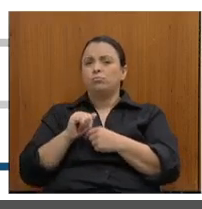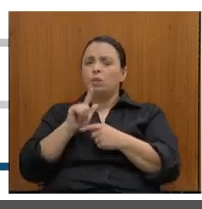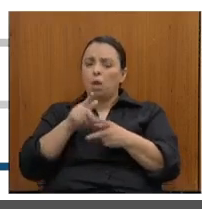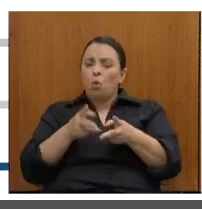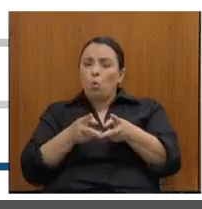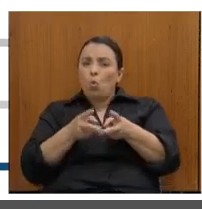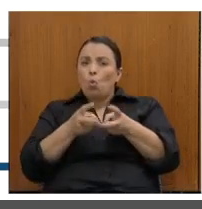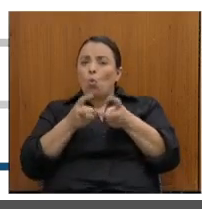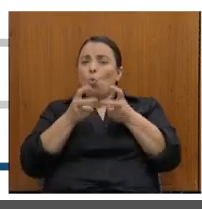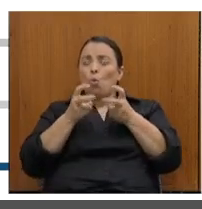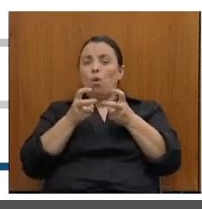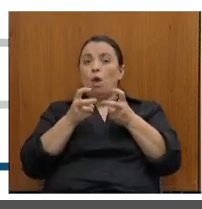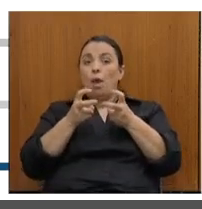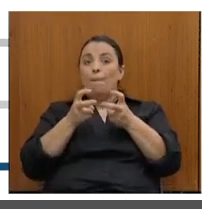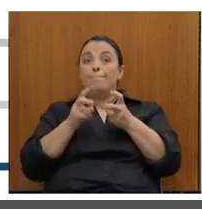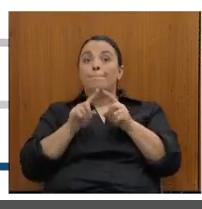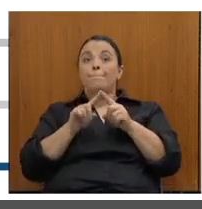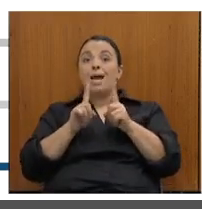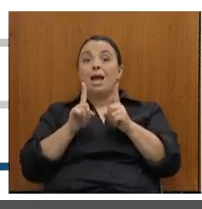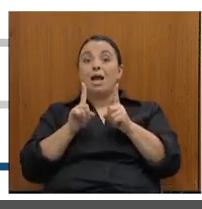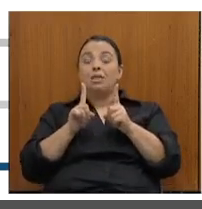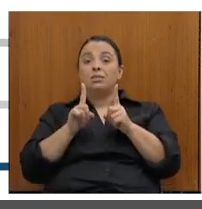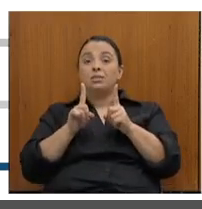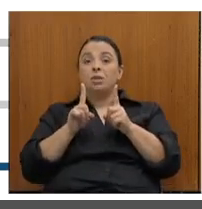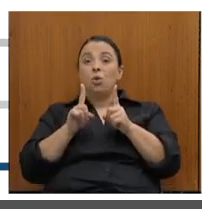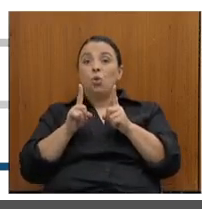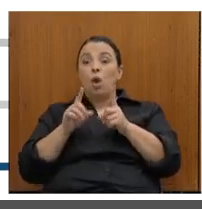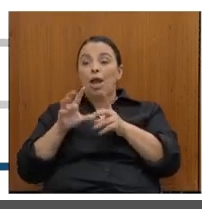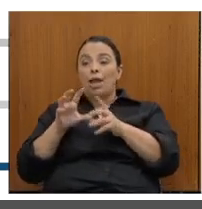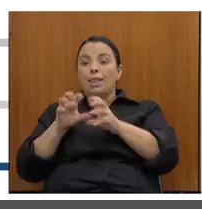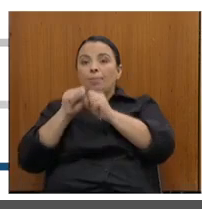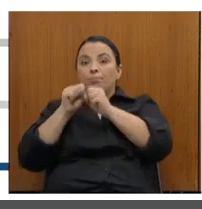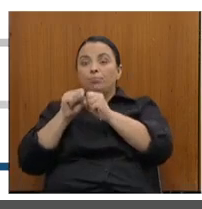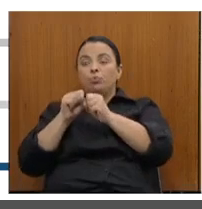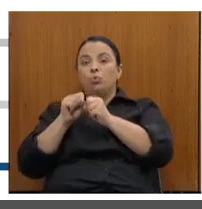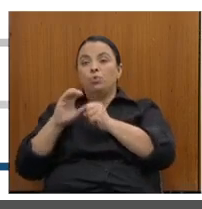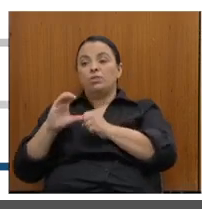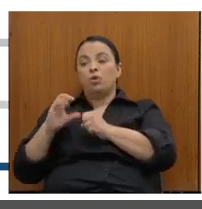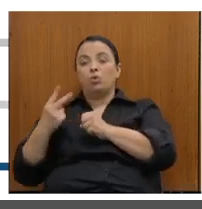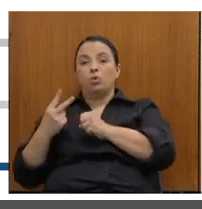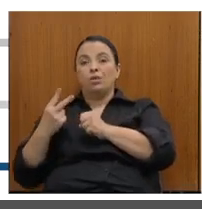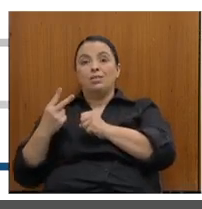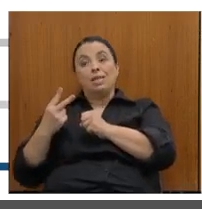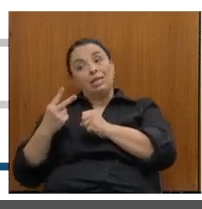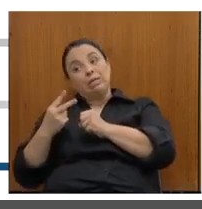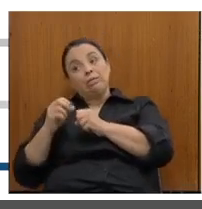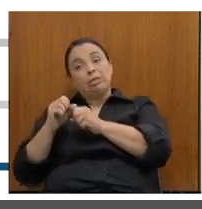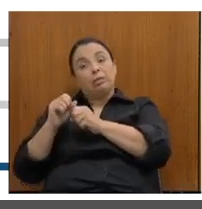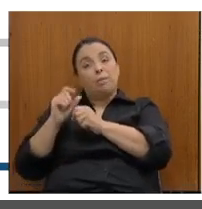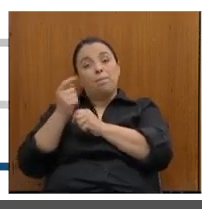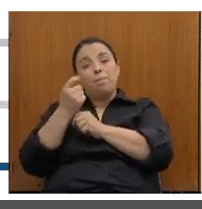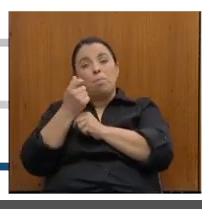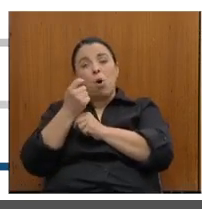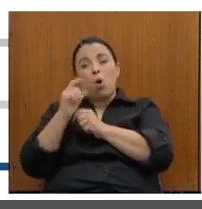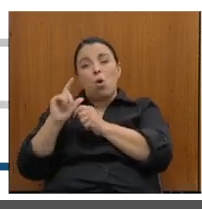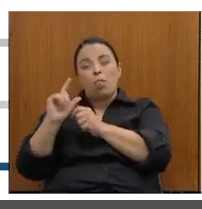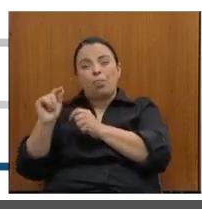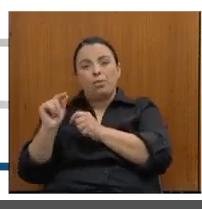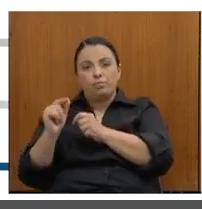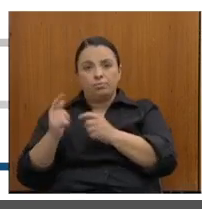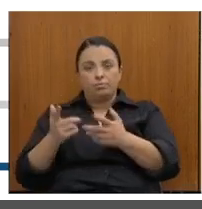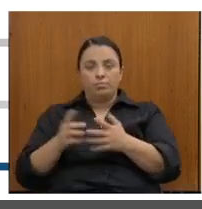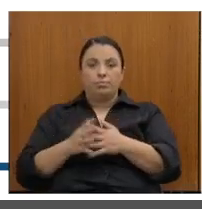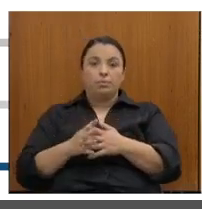carbono e existe ali mas alguma coisa escapa então ele tem um baixo